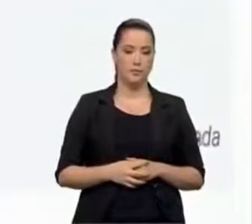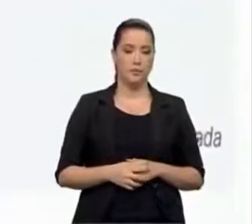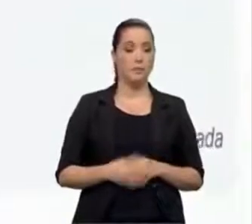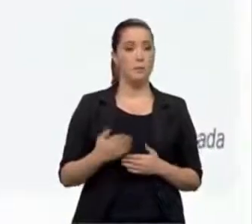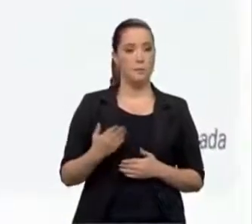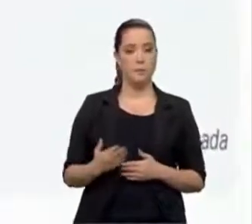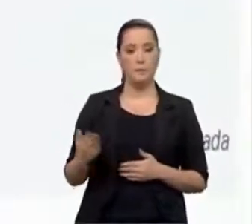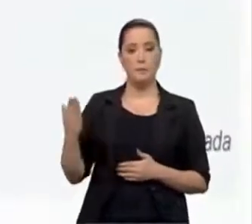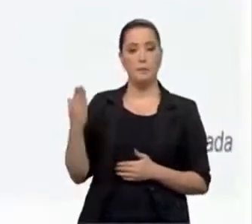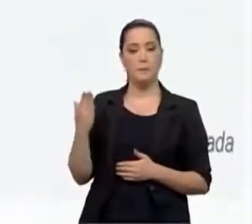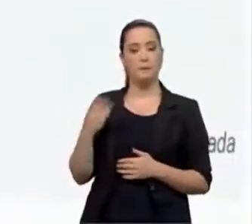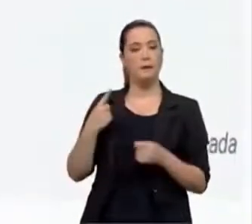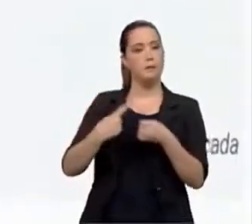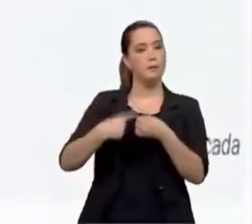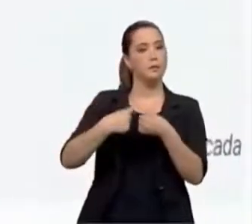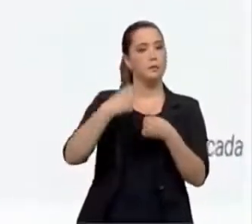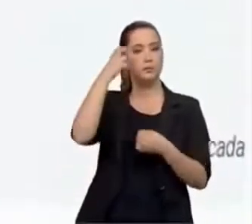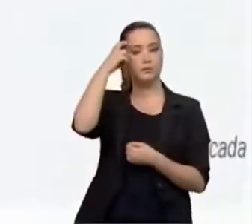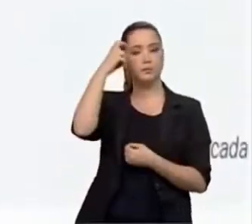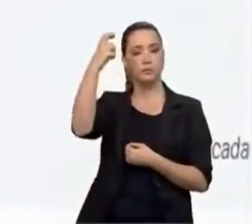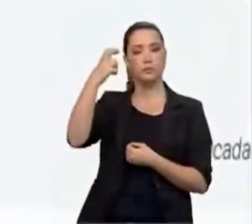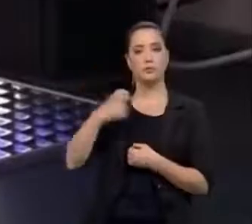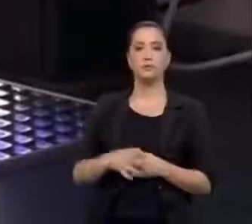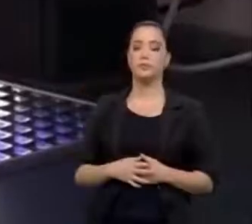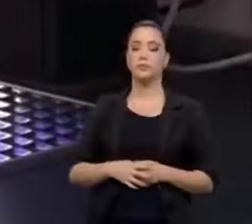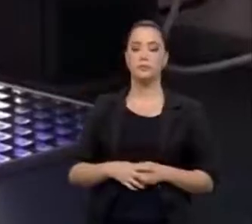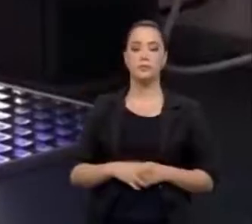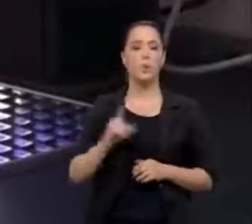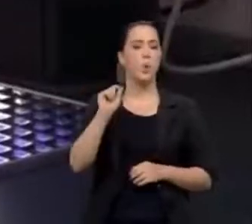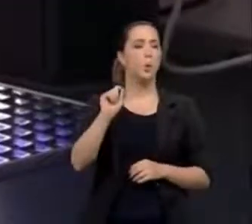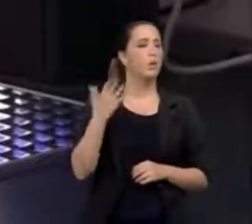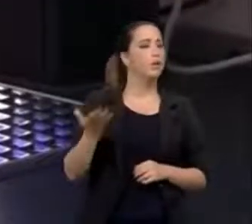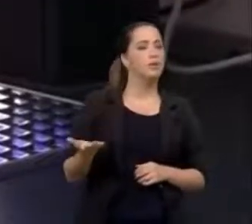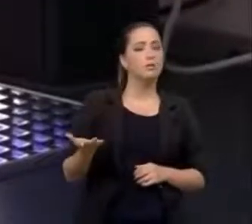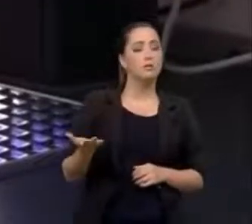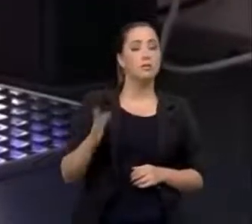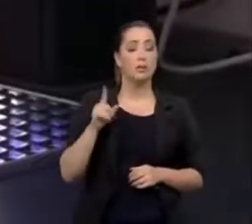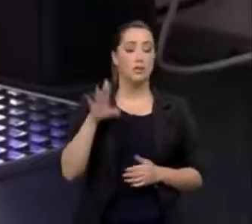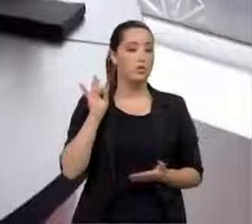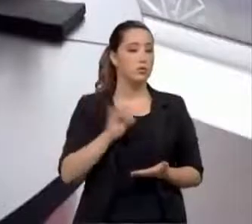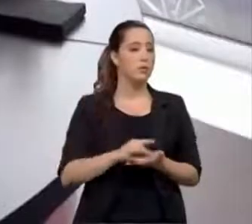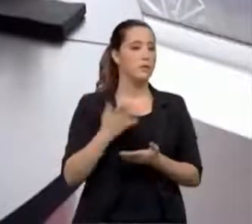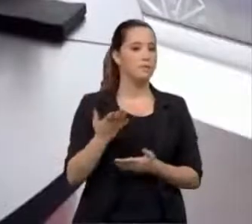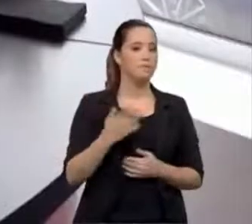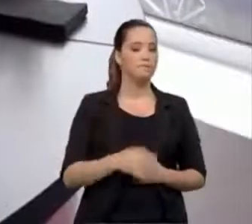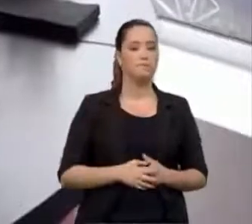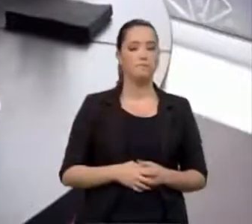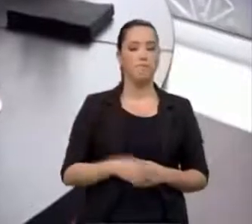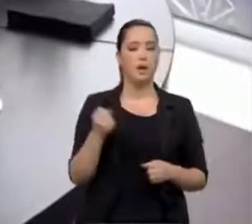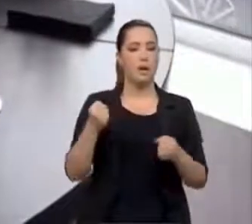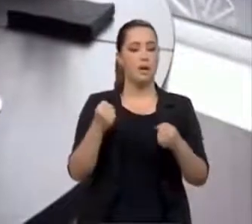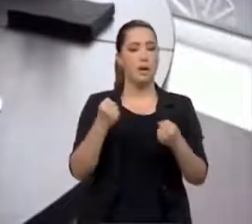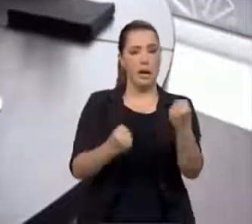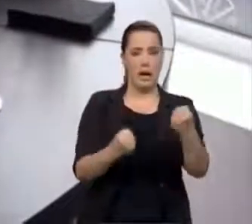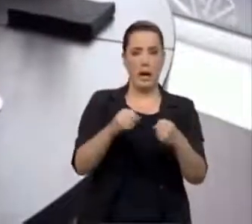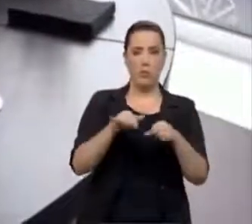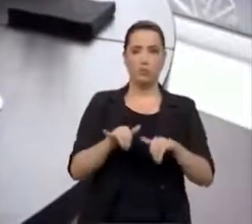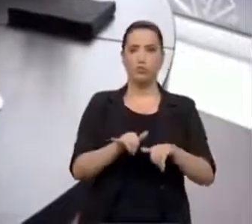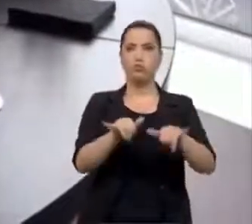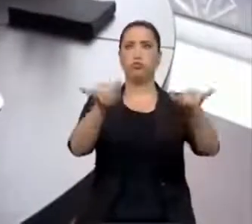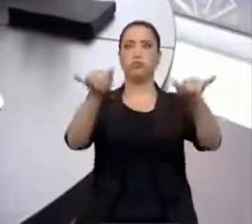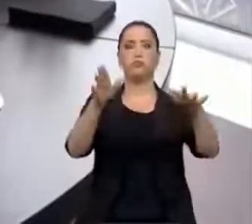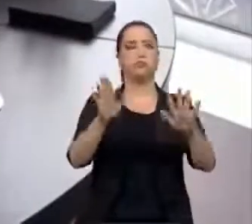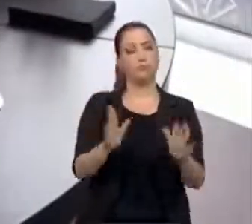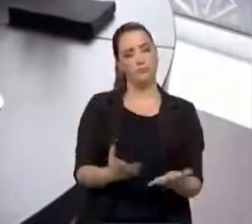Smart City se traduz como cidade inteligente. Mas o que isso significa na prática? carros voadores,